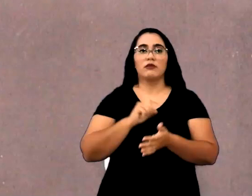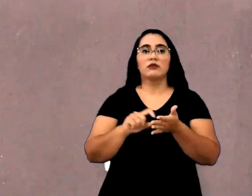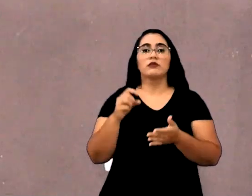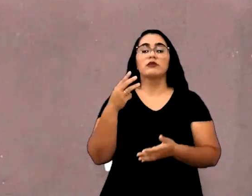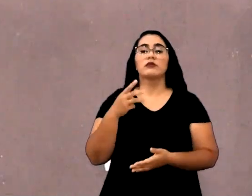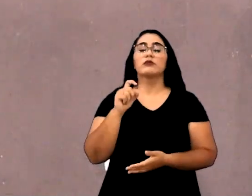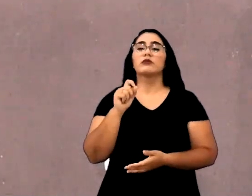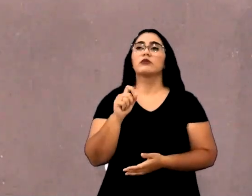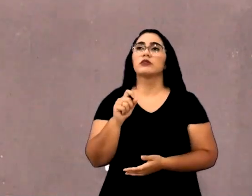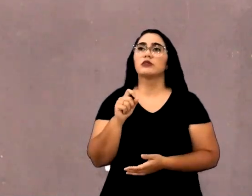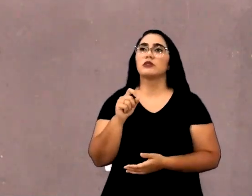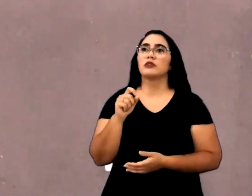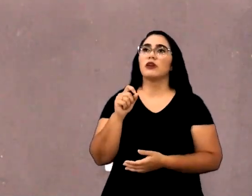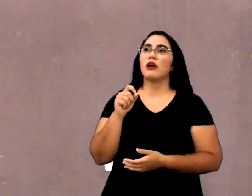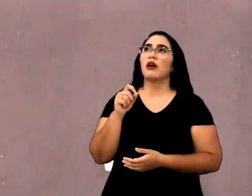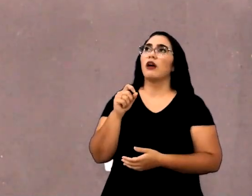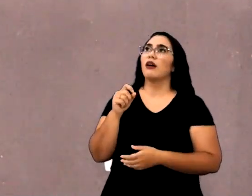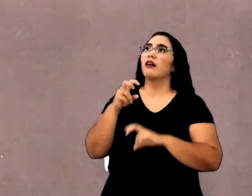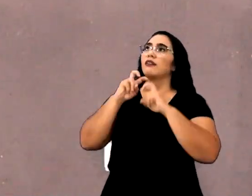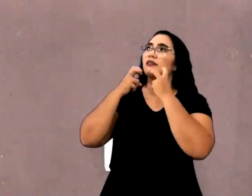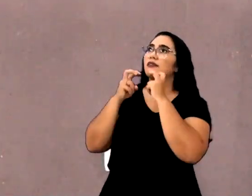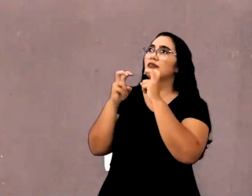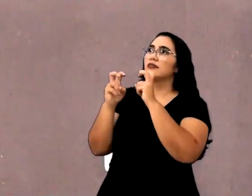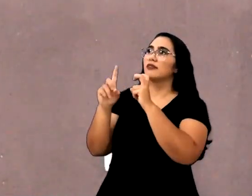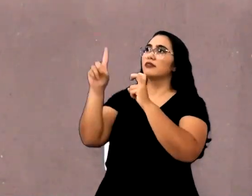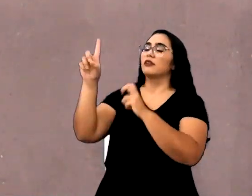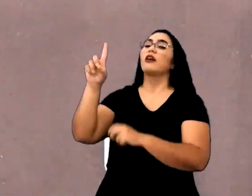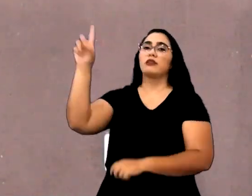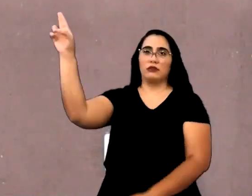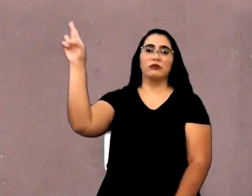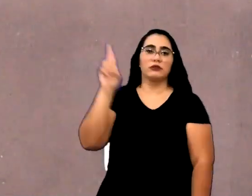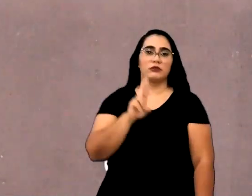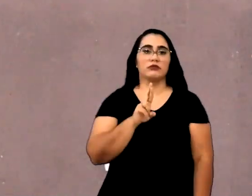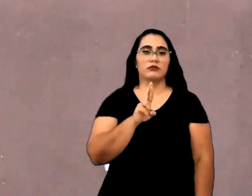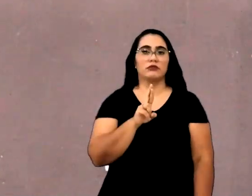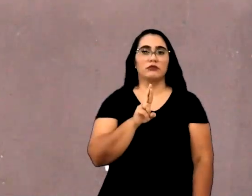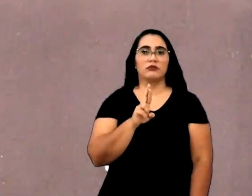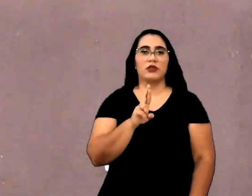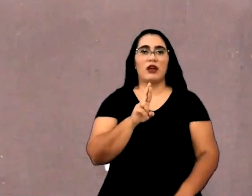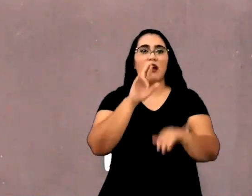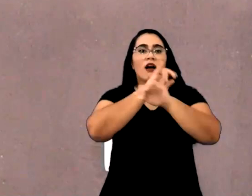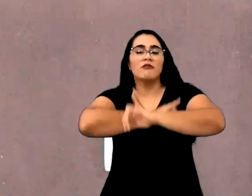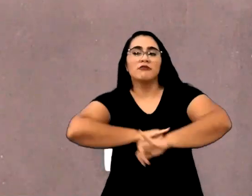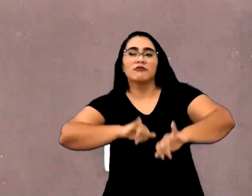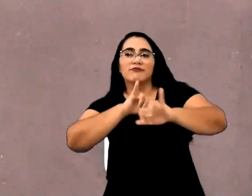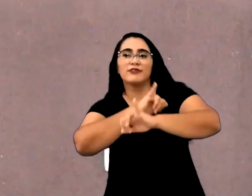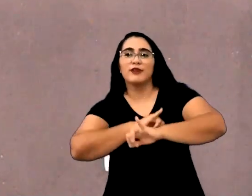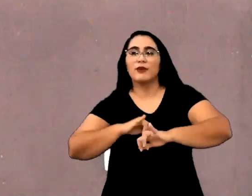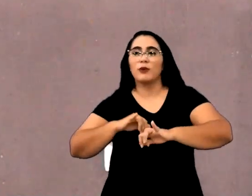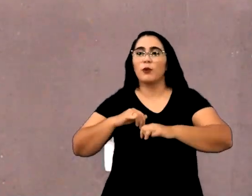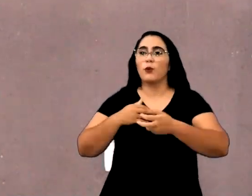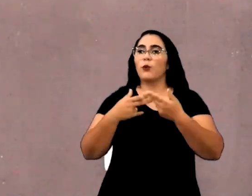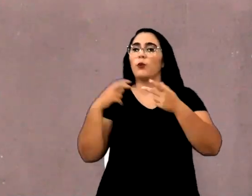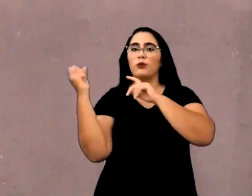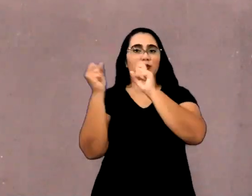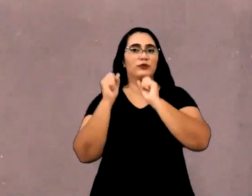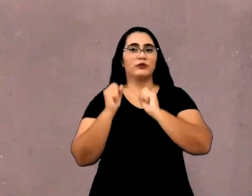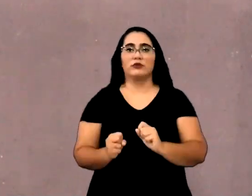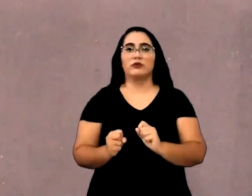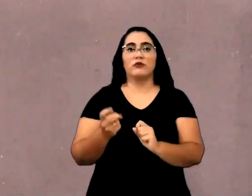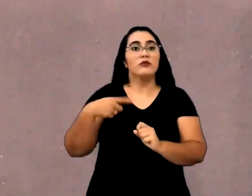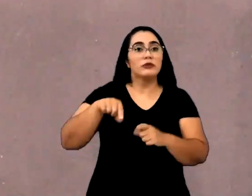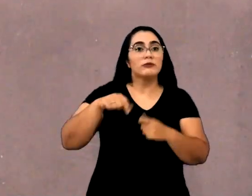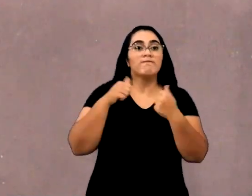3, ele diz, clame a mim e eu responderei e anunciarei coisas grandes.